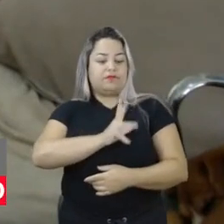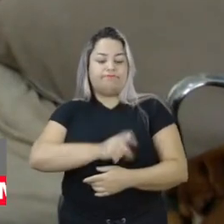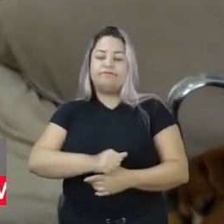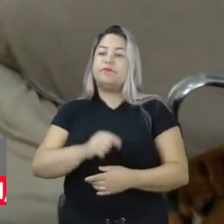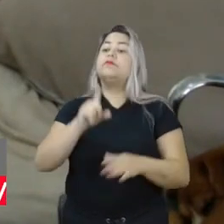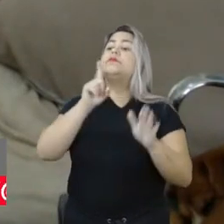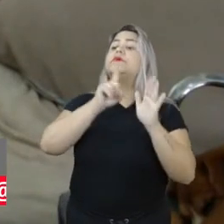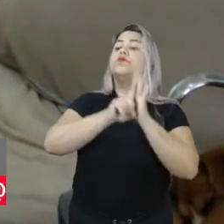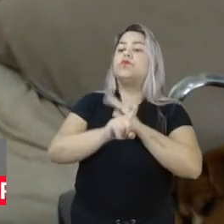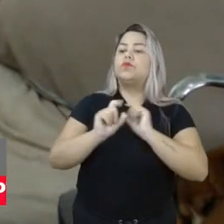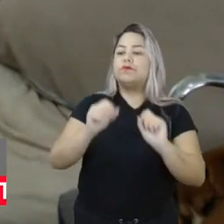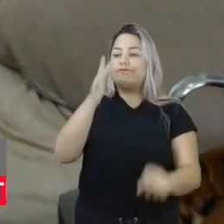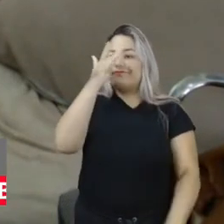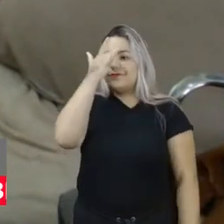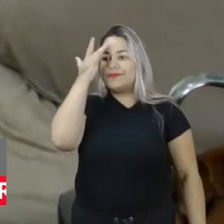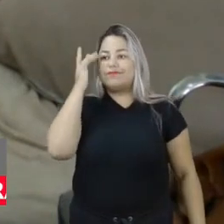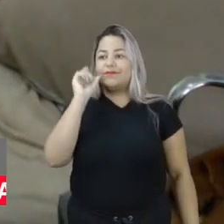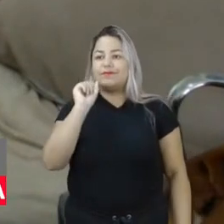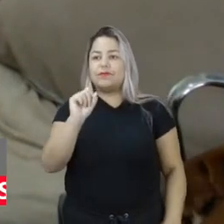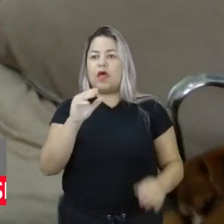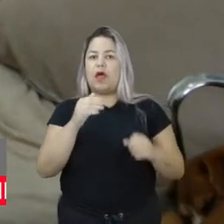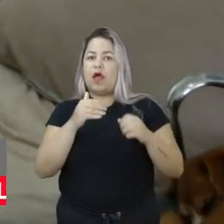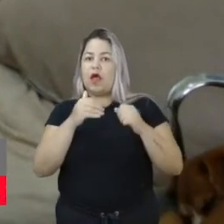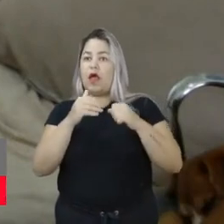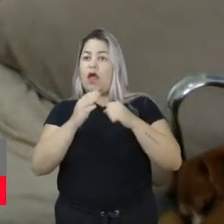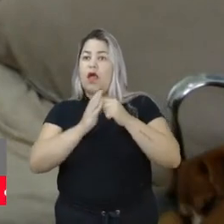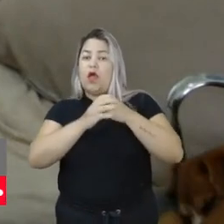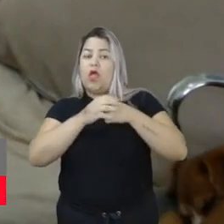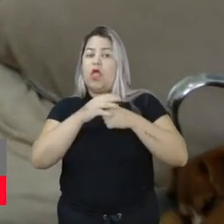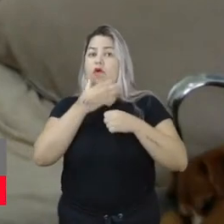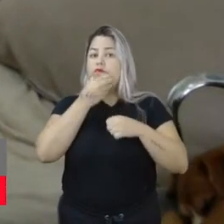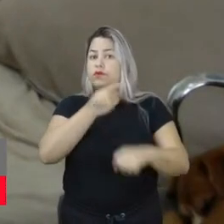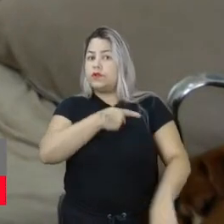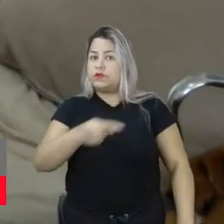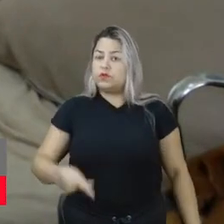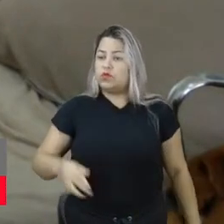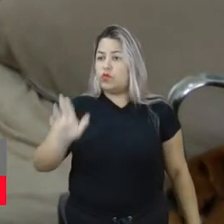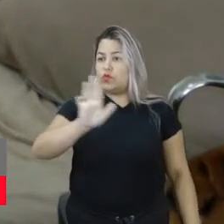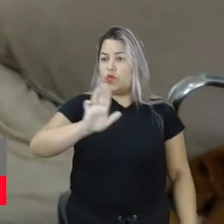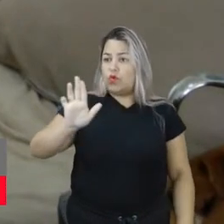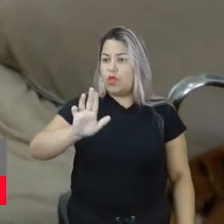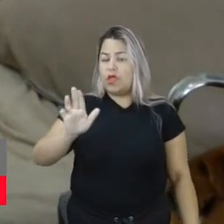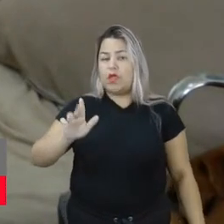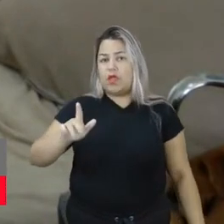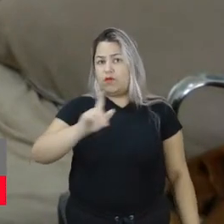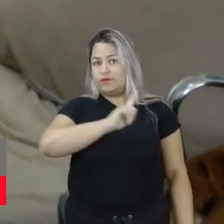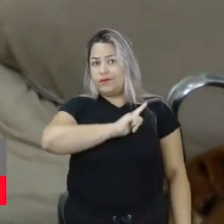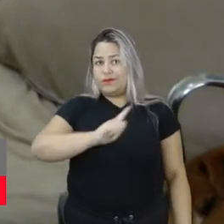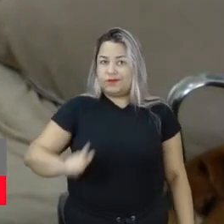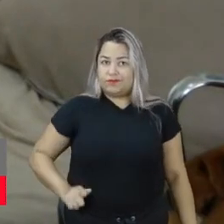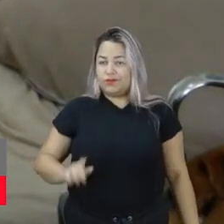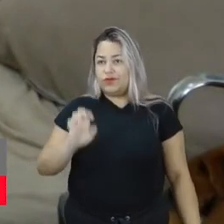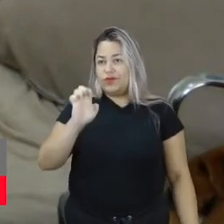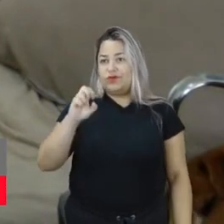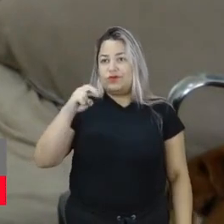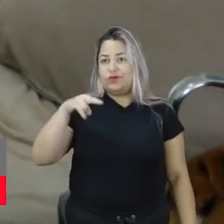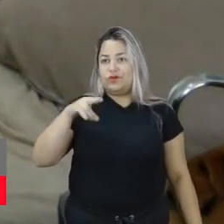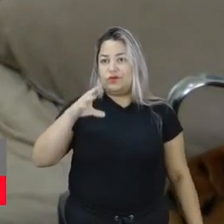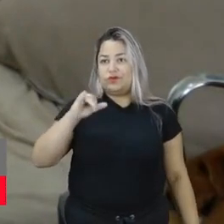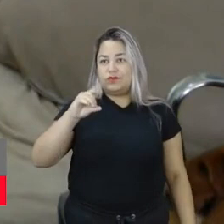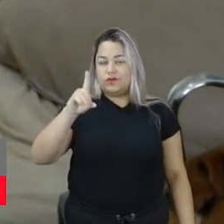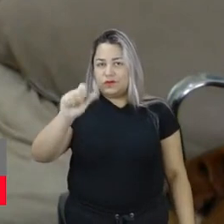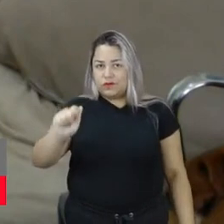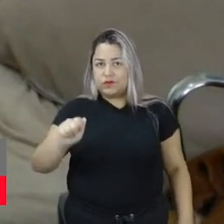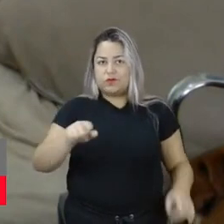a pergunta, quem é que está isolado nessa história? É o presidente Lula ou é o governo genocida do Netanyahu? Ontem o embaixador